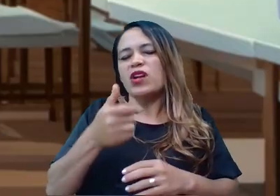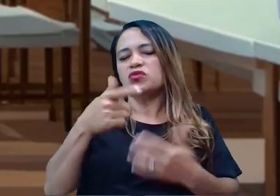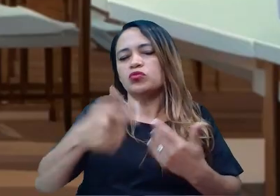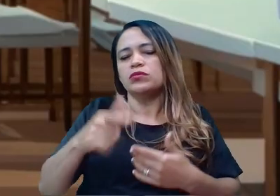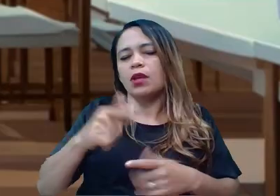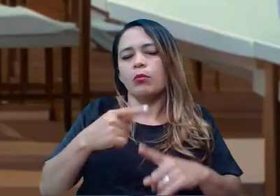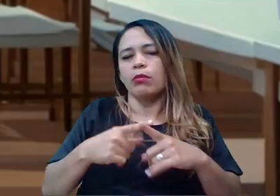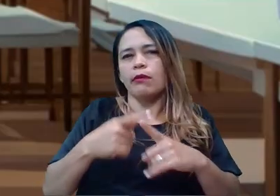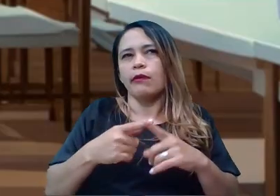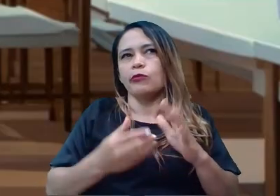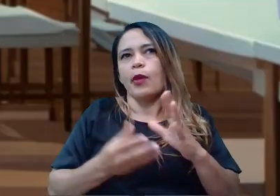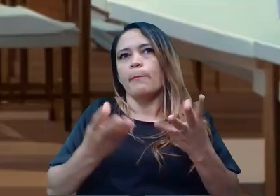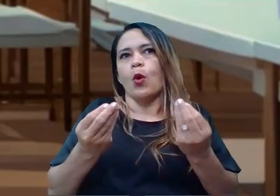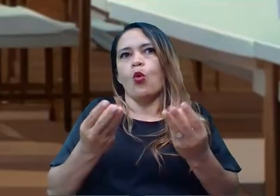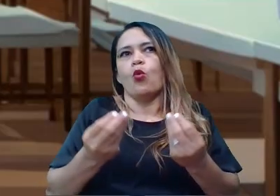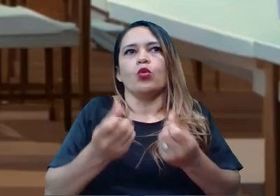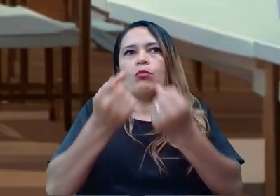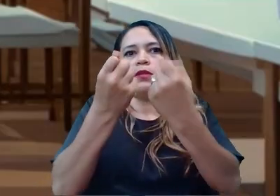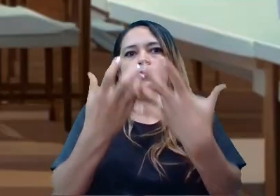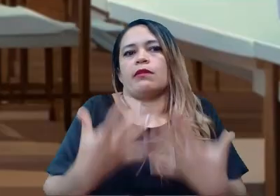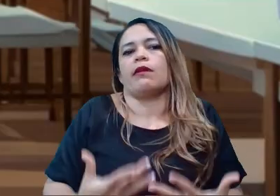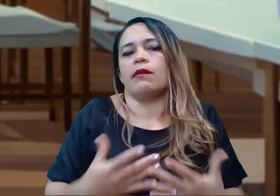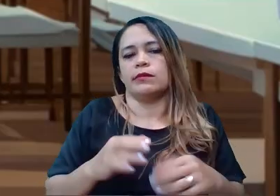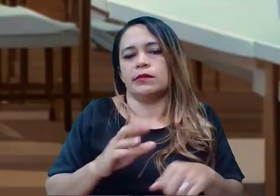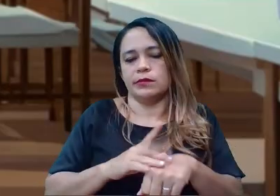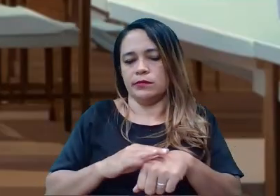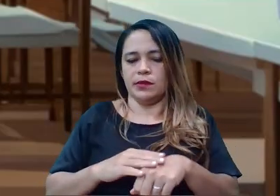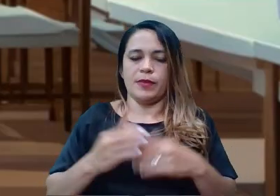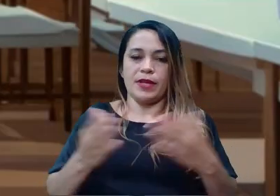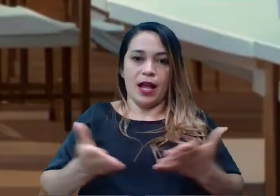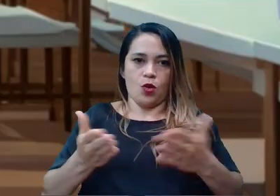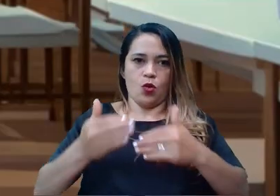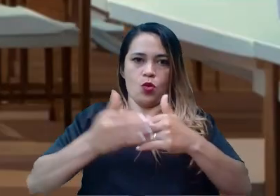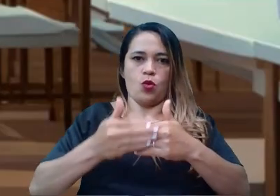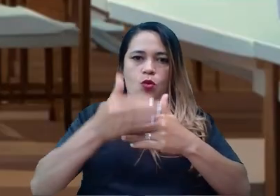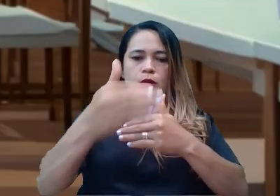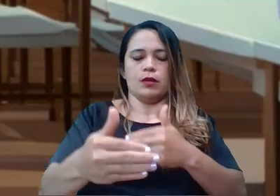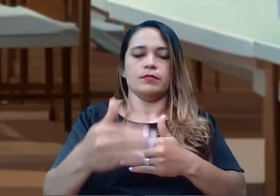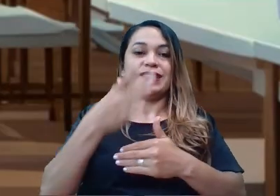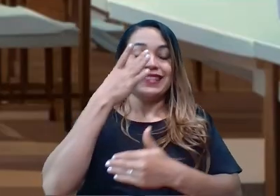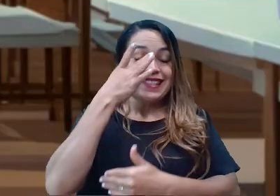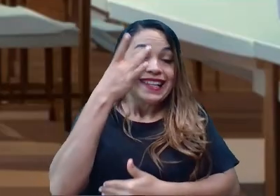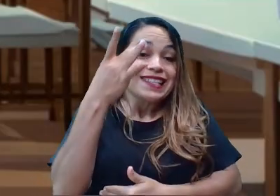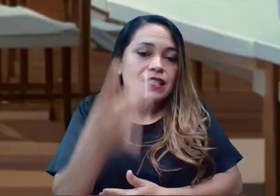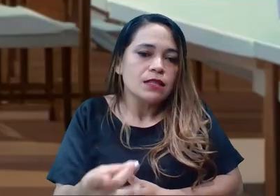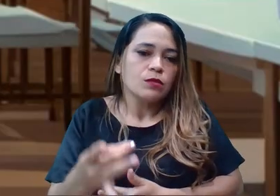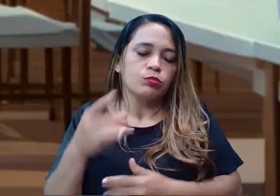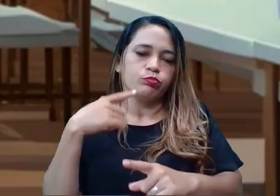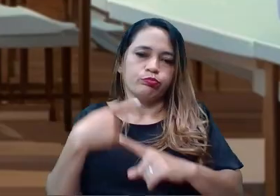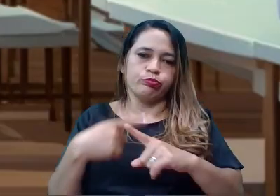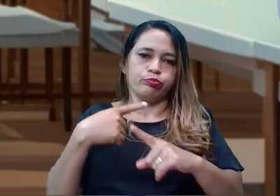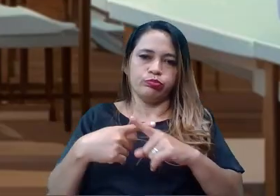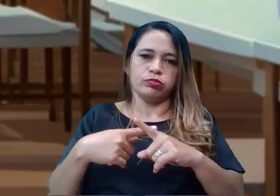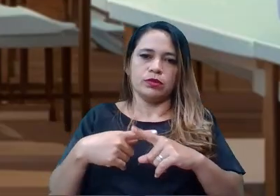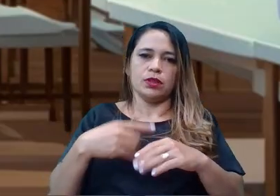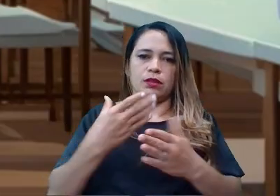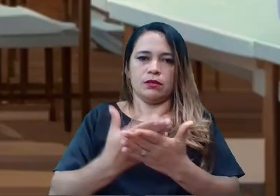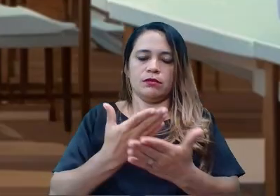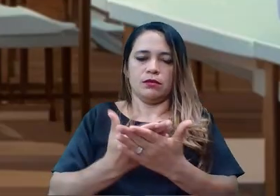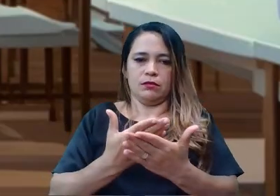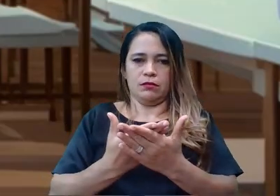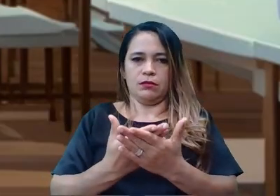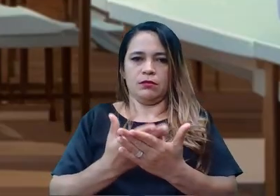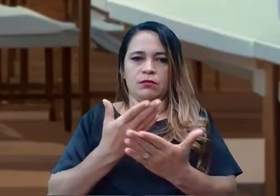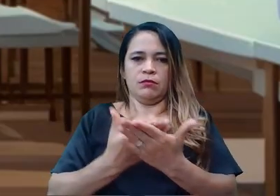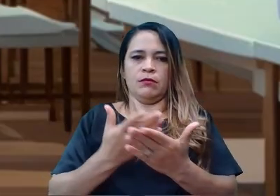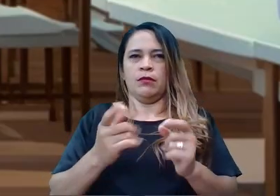doenças. Agora, todas as outras que vêm daqui para frente merecem muita atenção no decorrer da nossa aula. Nós